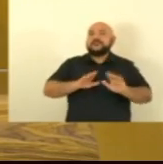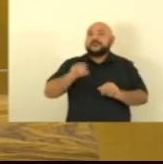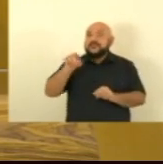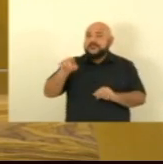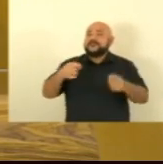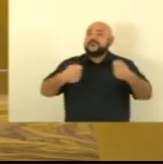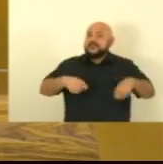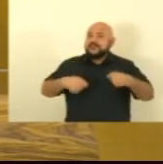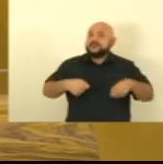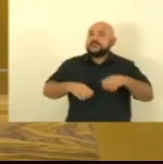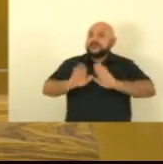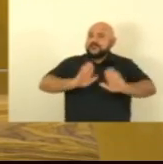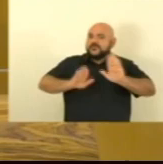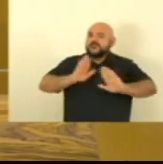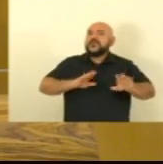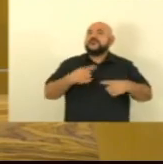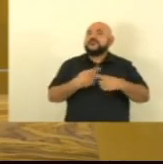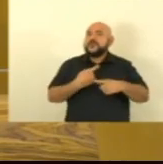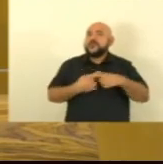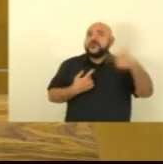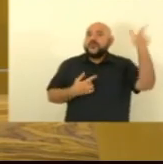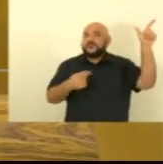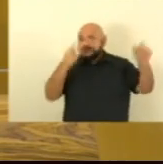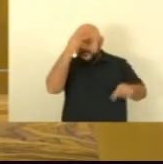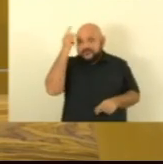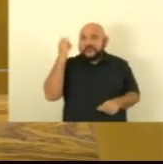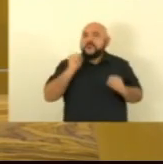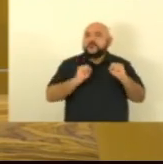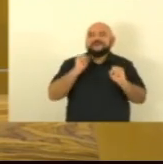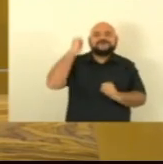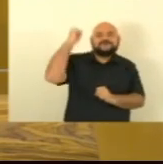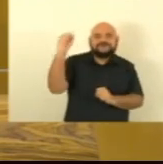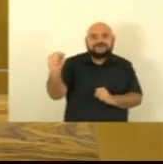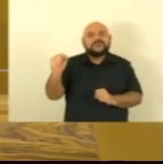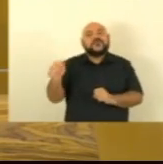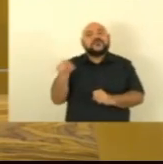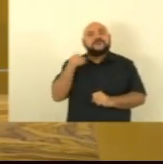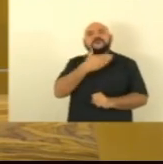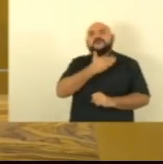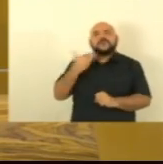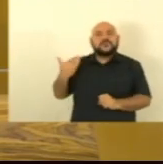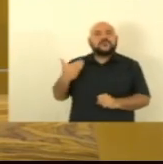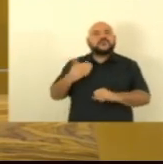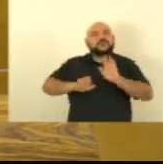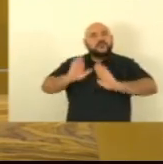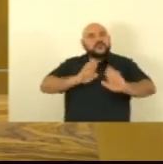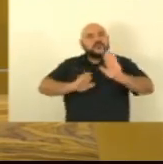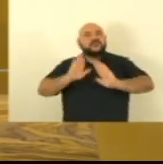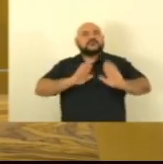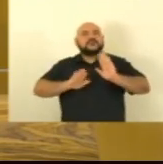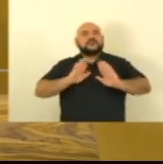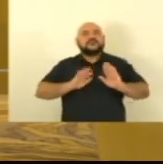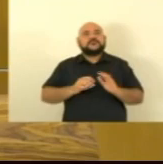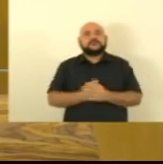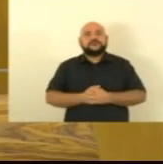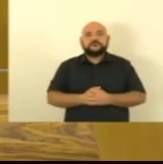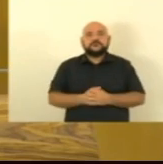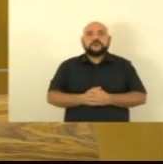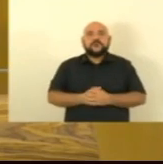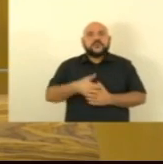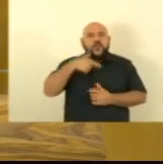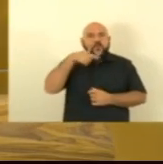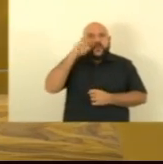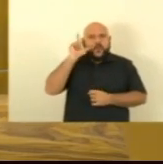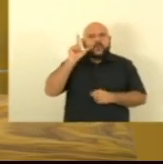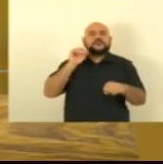se cuidar, porque está prestes a perder a sua vida para a bandidagem. Ontem à noite mesmo,